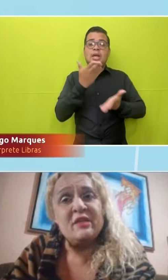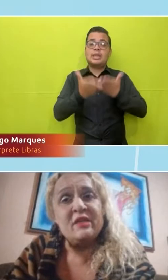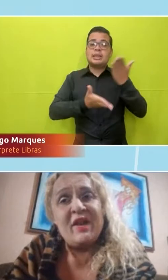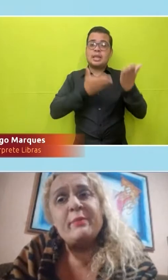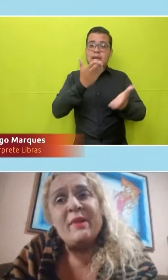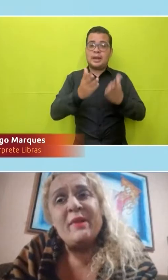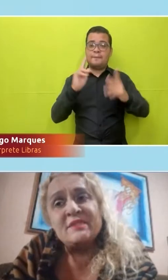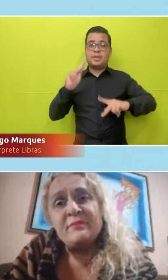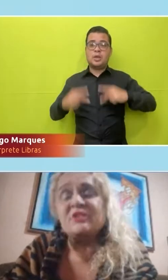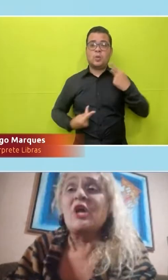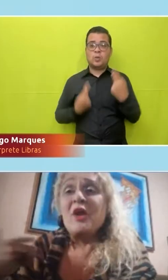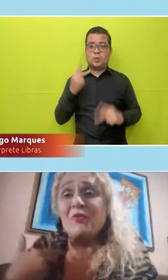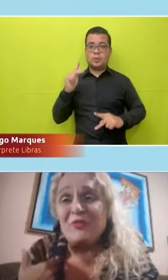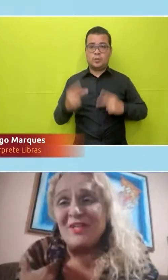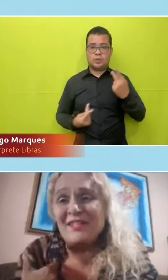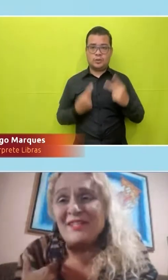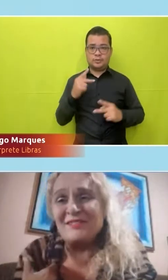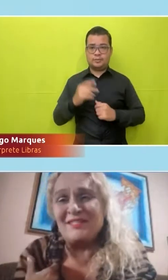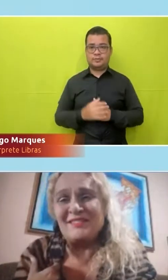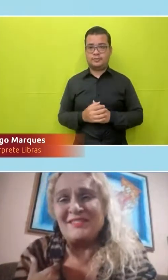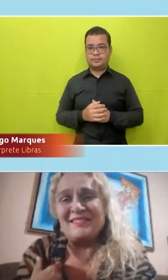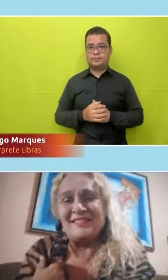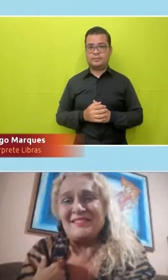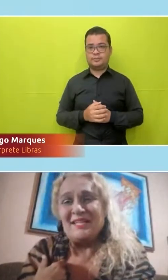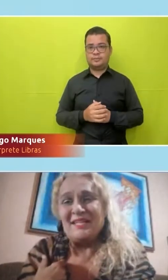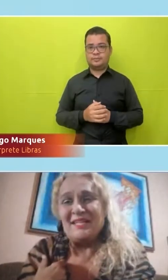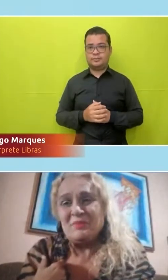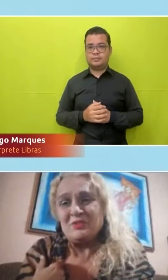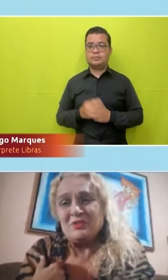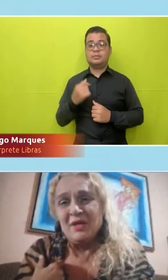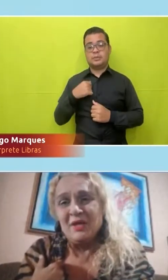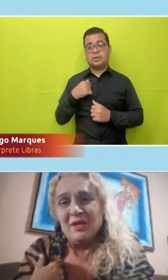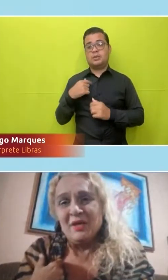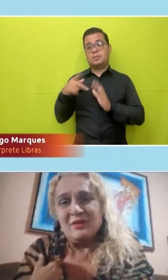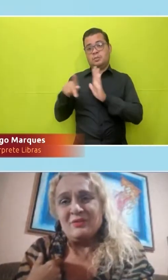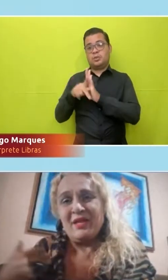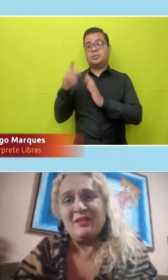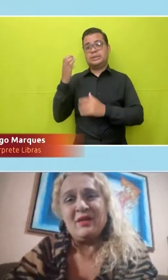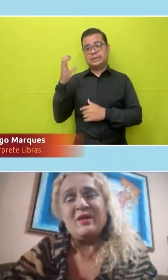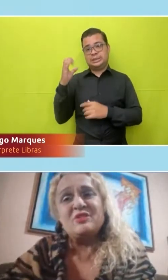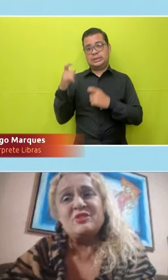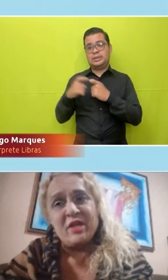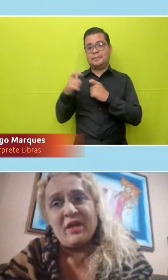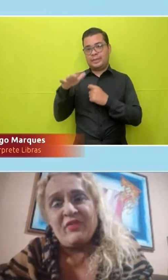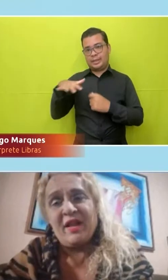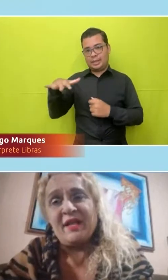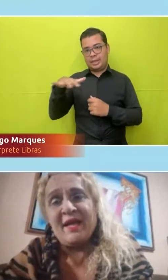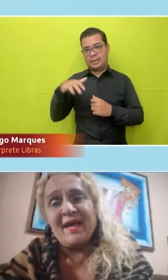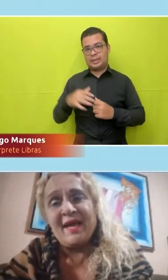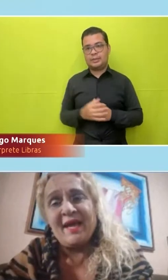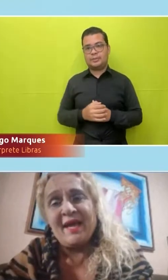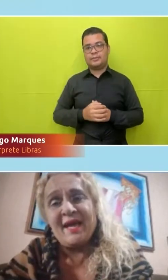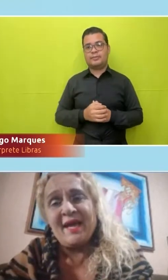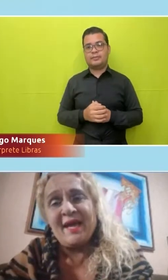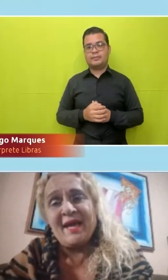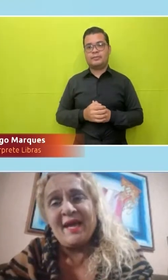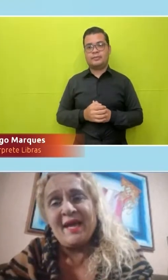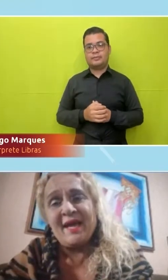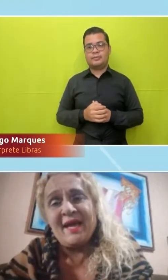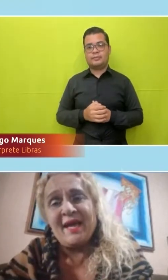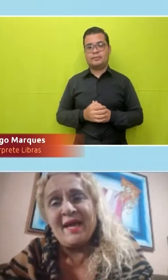tanto é falado pela classe médica, eu vim das ciências médicas, que eu estudei. Então, a disforia que é falada a essa